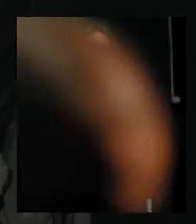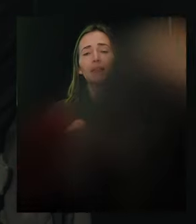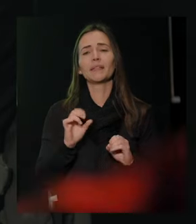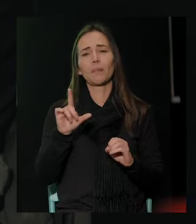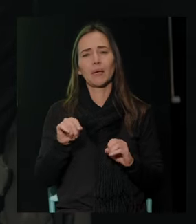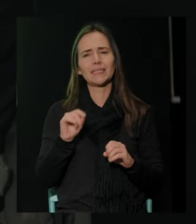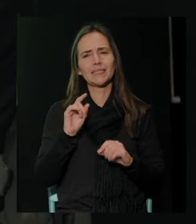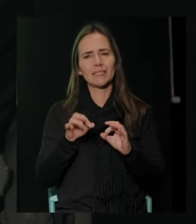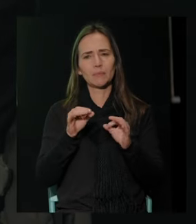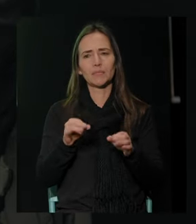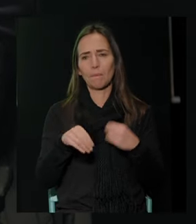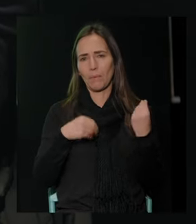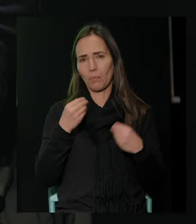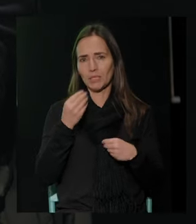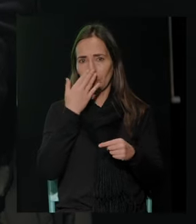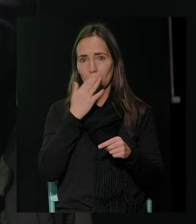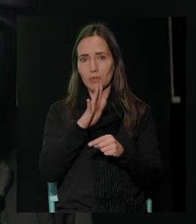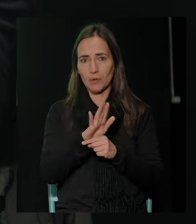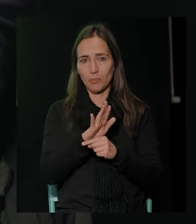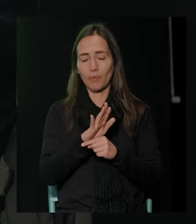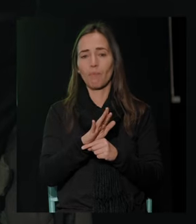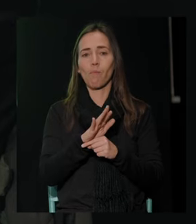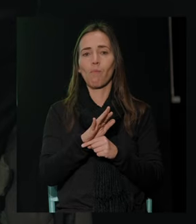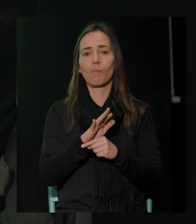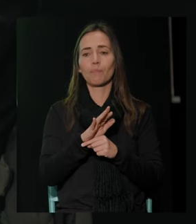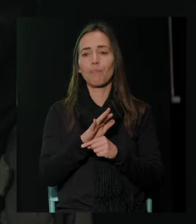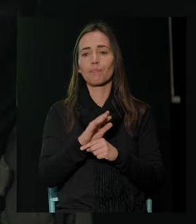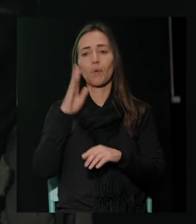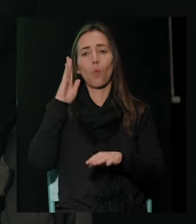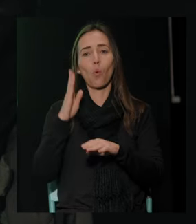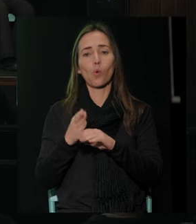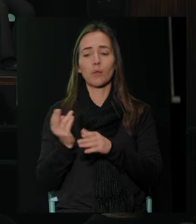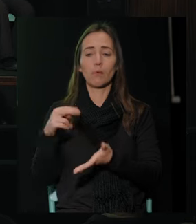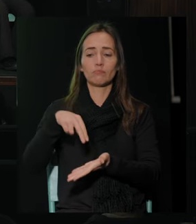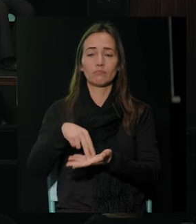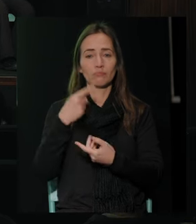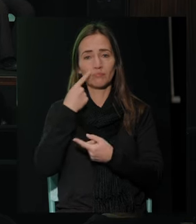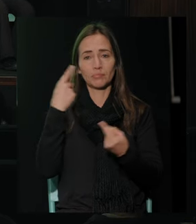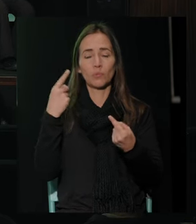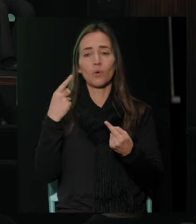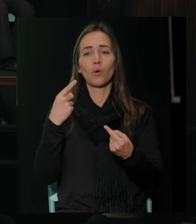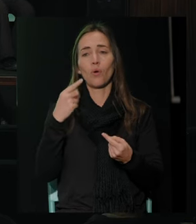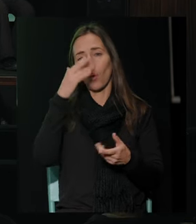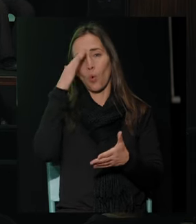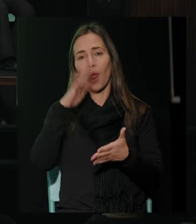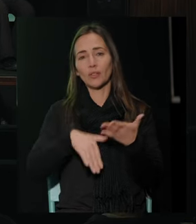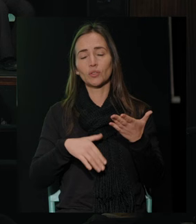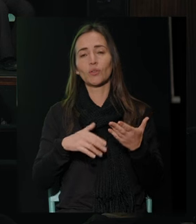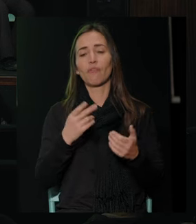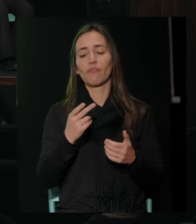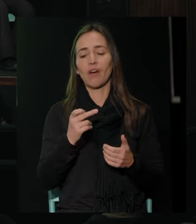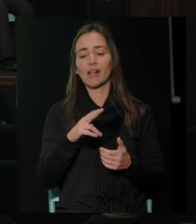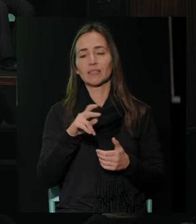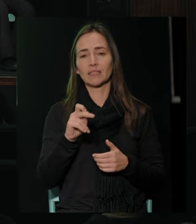sempre a preocupação de, por exemplo, uma das minhas últimas aparições foi no Colégio Valsacina,